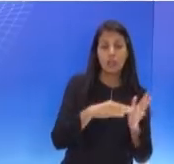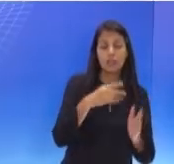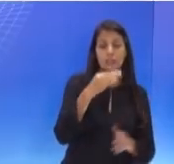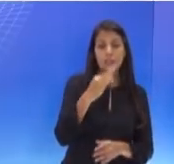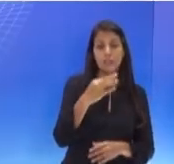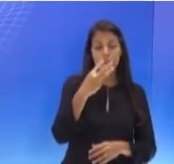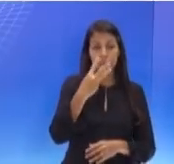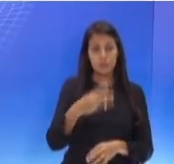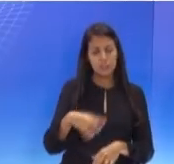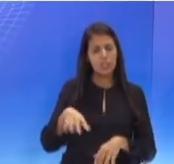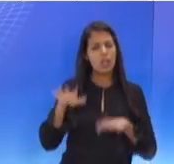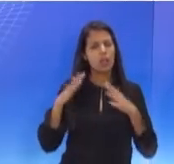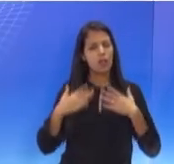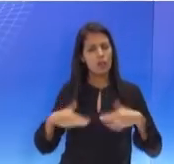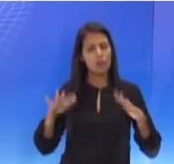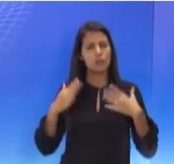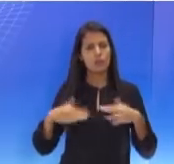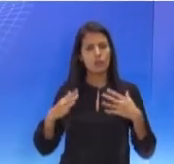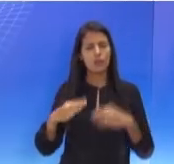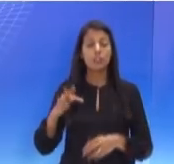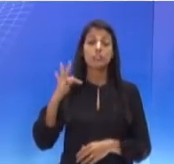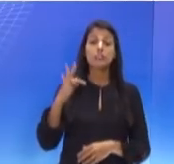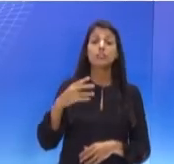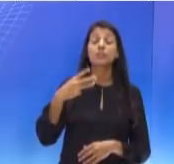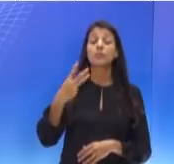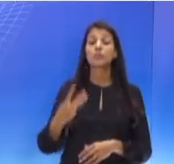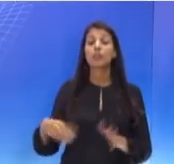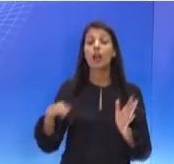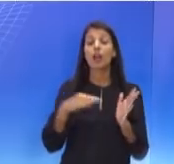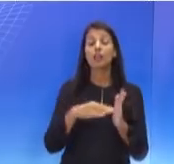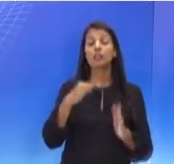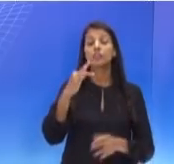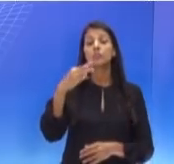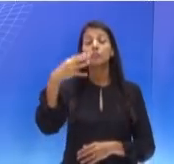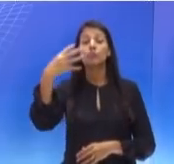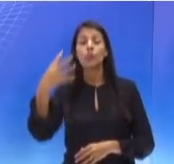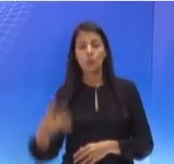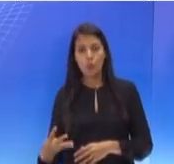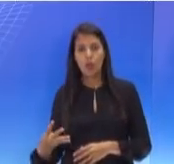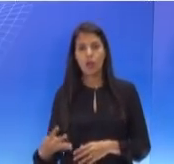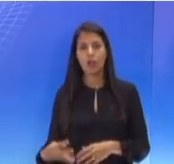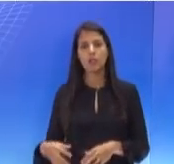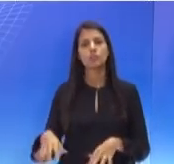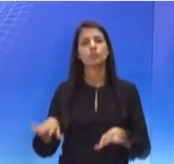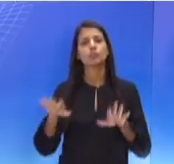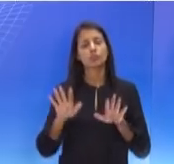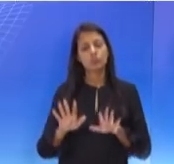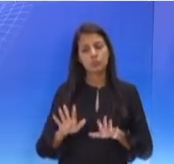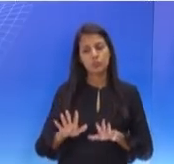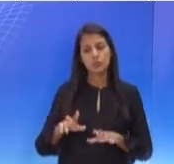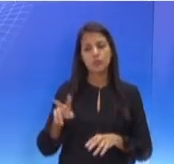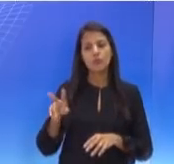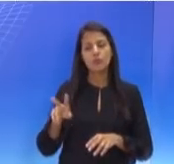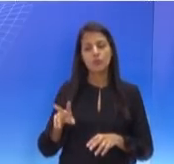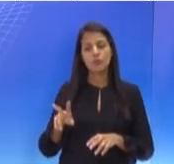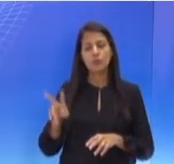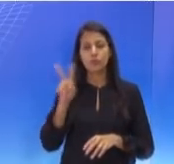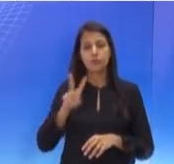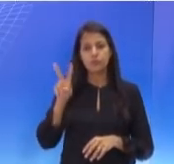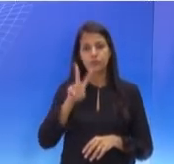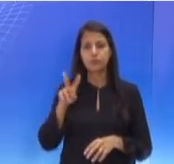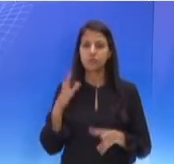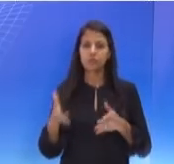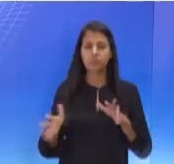4, ele manteve a velocidade constante, certo? Do tempo 4 ao tempo 5, ele acelerou, aumentou